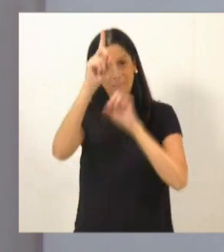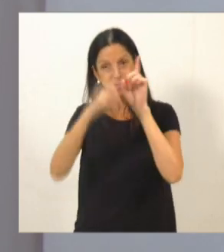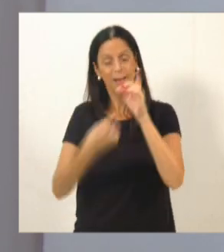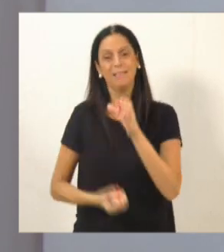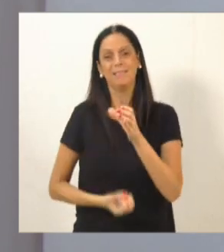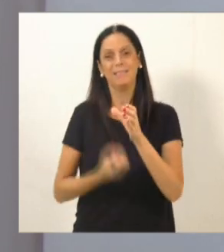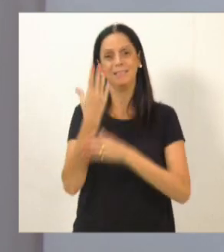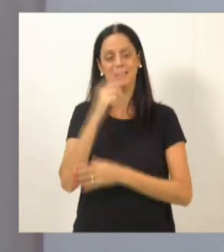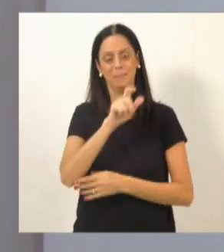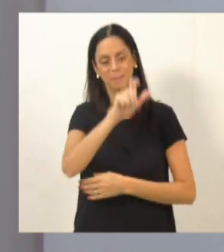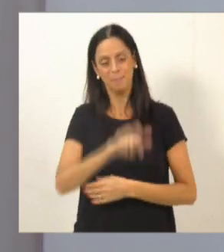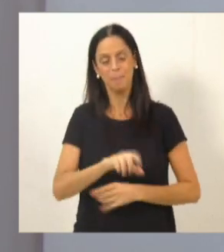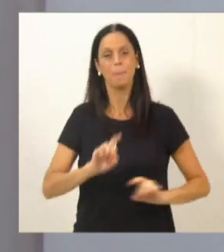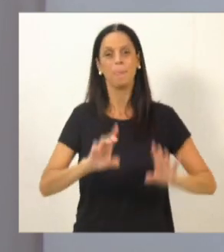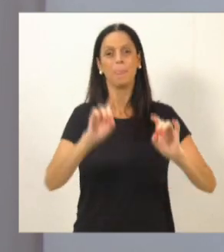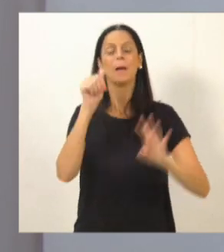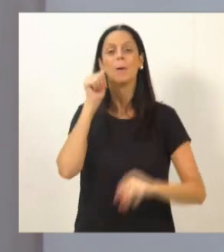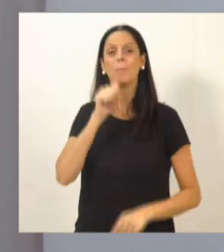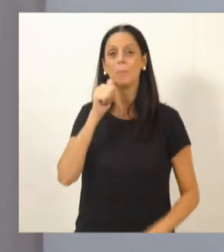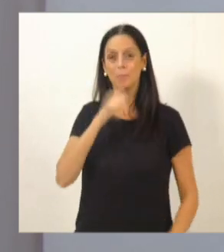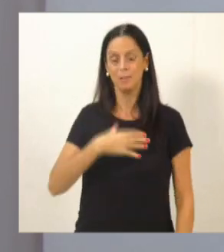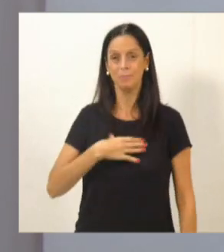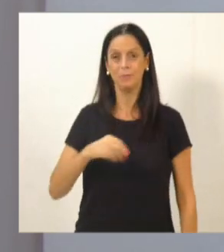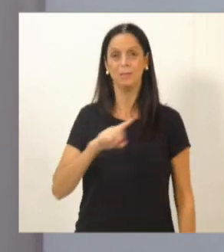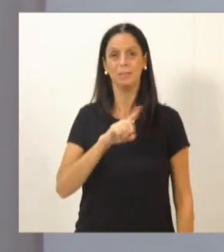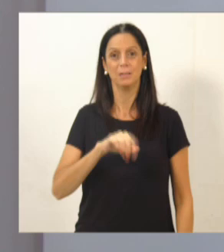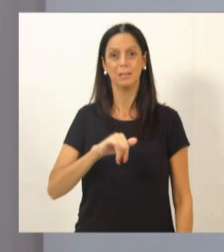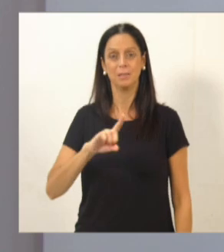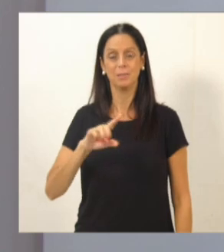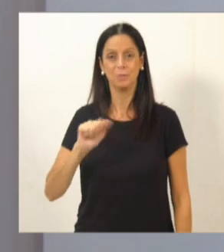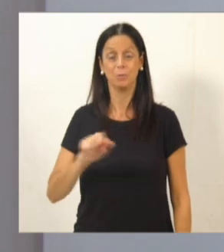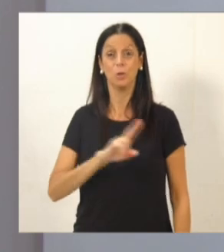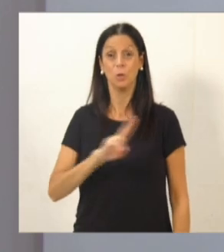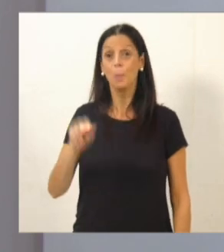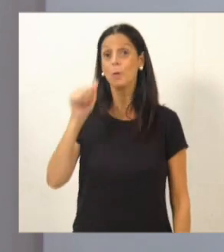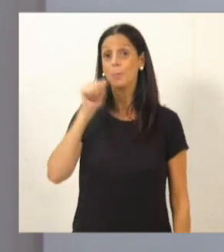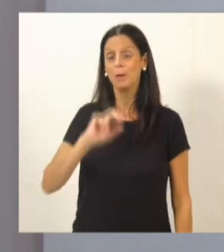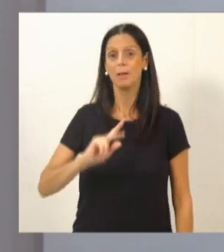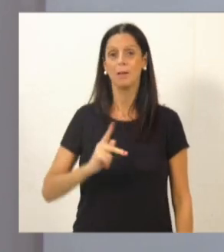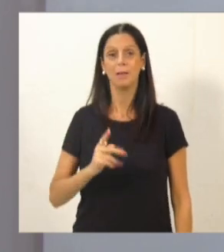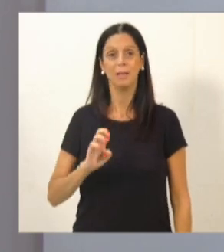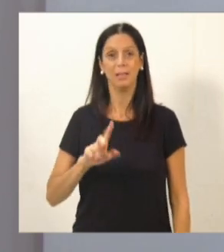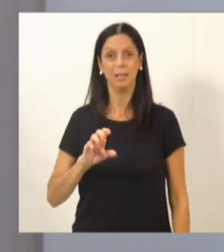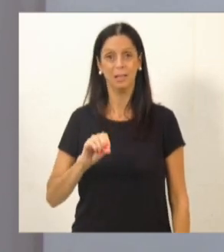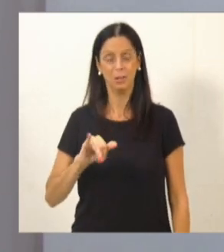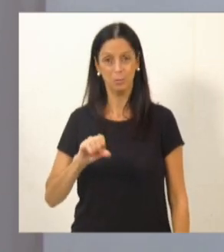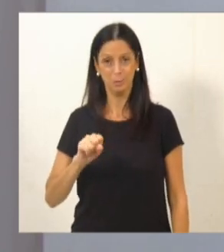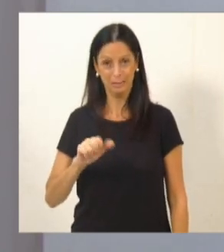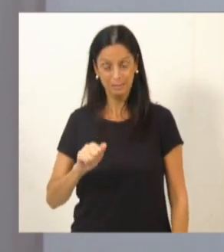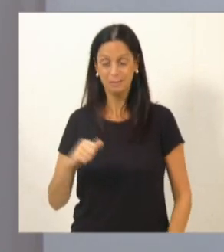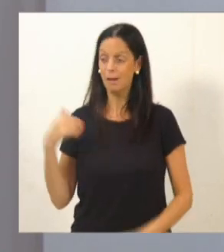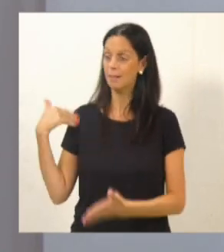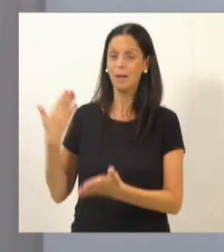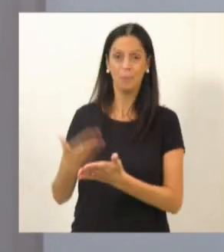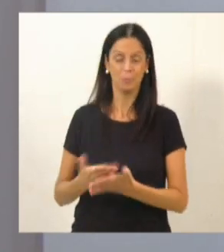que é a filha da doutora Zilda Arntz, a Heloísa Arntz, que trabalha comigo até